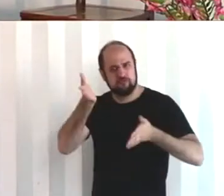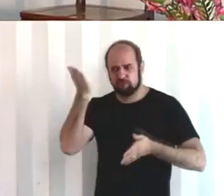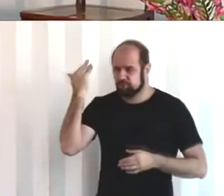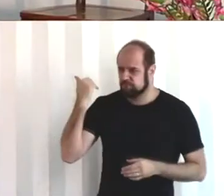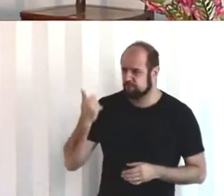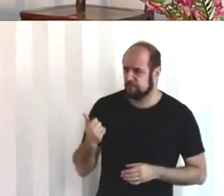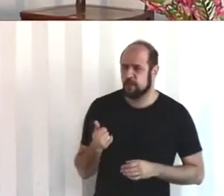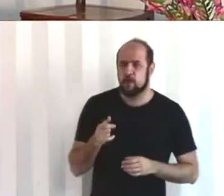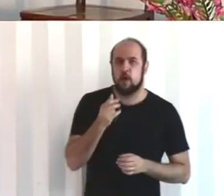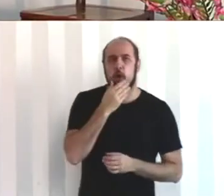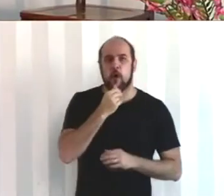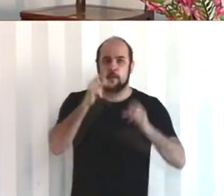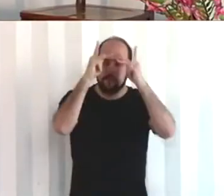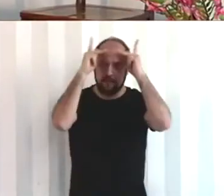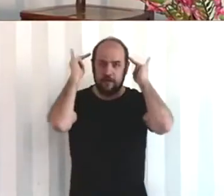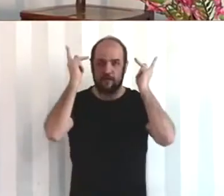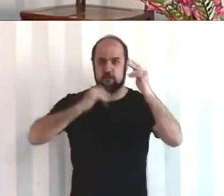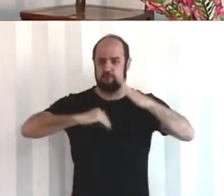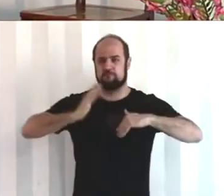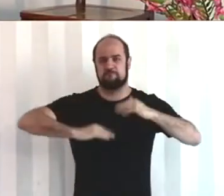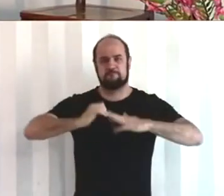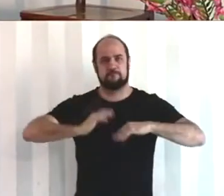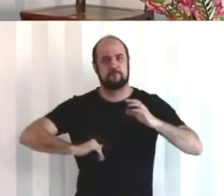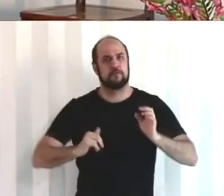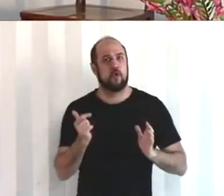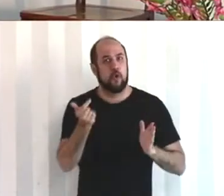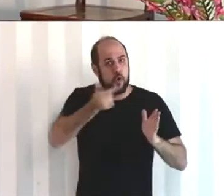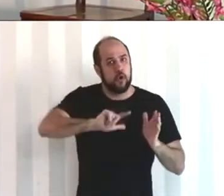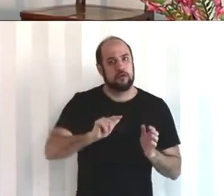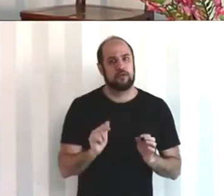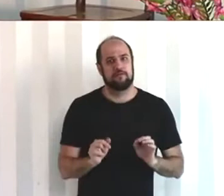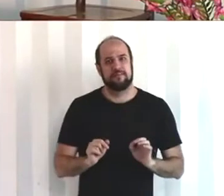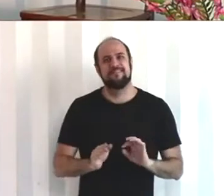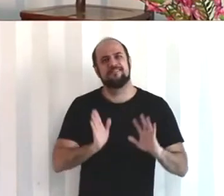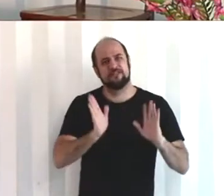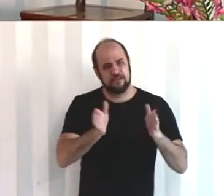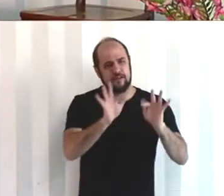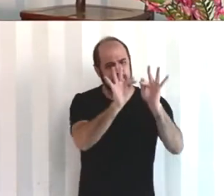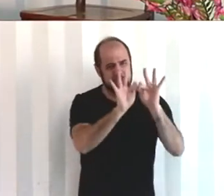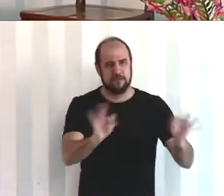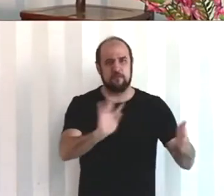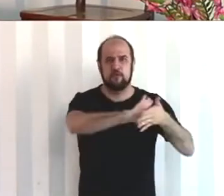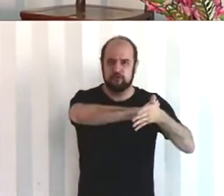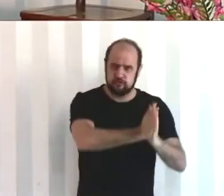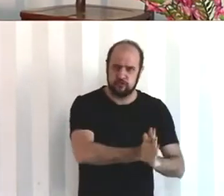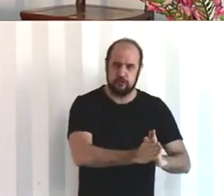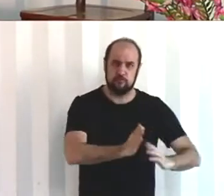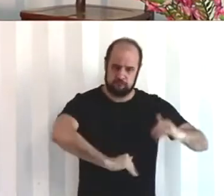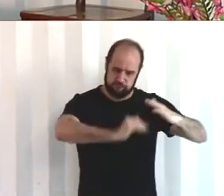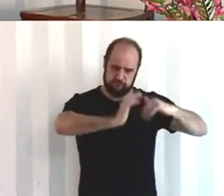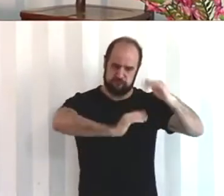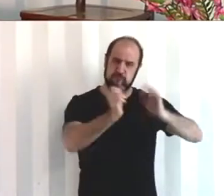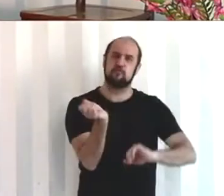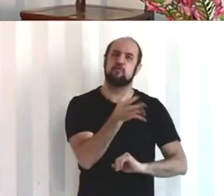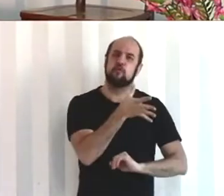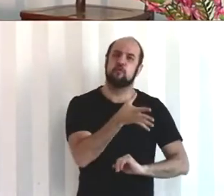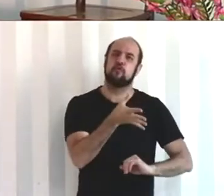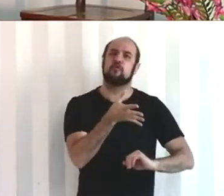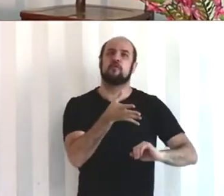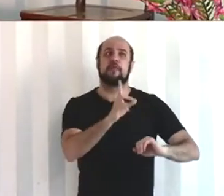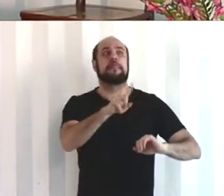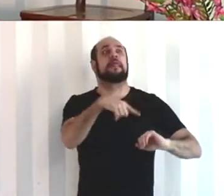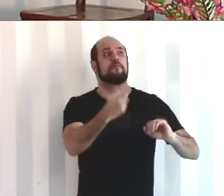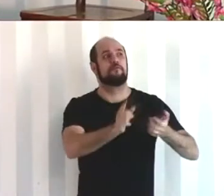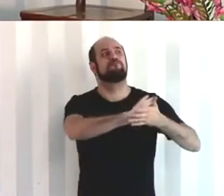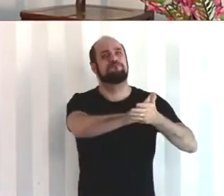Herodes, porque o templo fora destruído algumas vezes, nós temos isso registrado no livro de Ageu, e no livro de Ageu, ali há um momento em que o povo